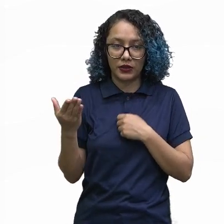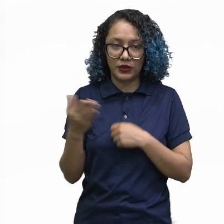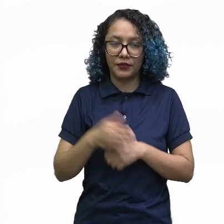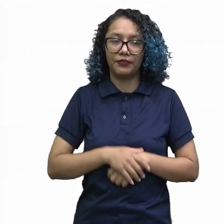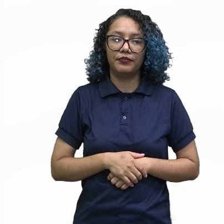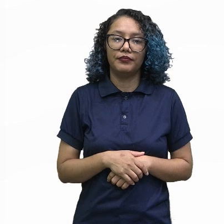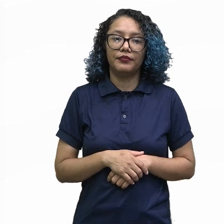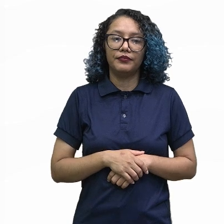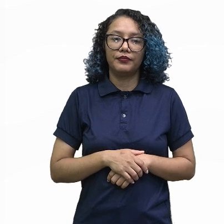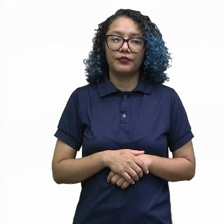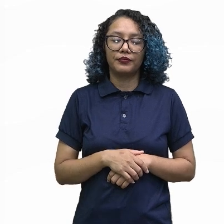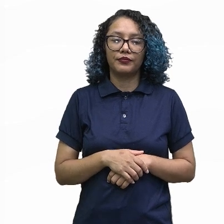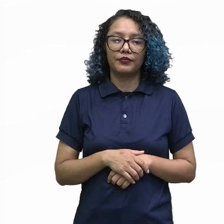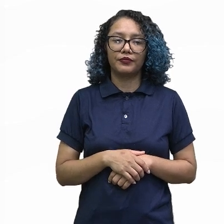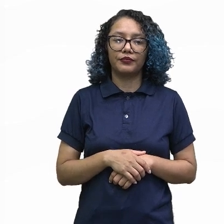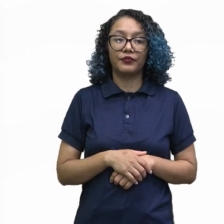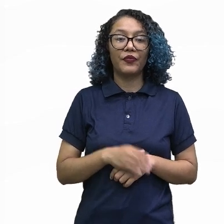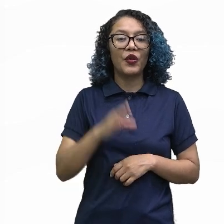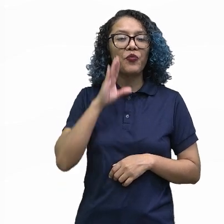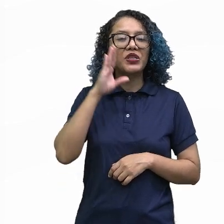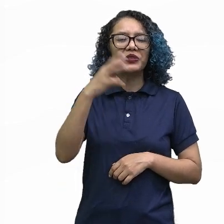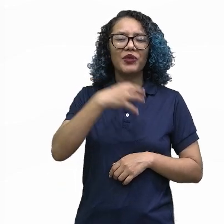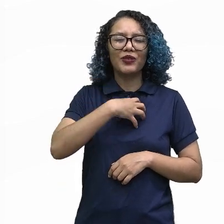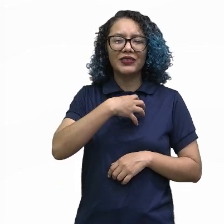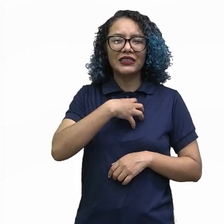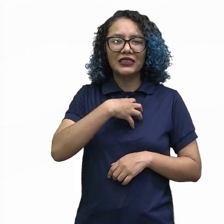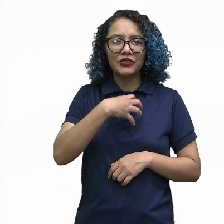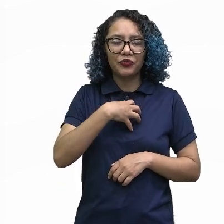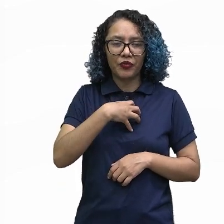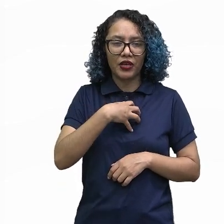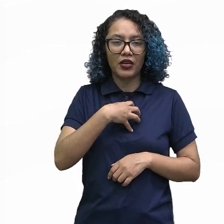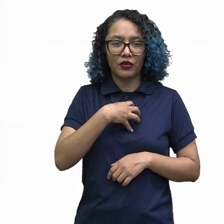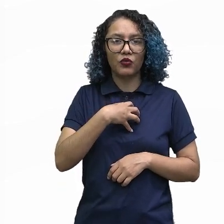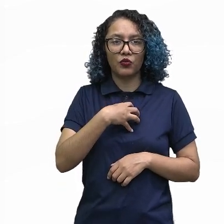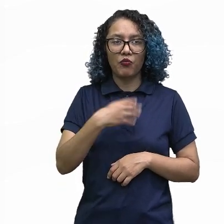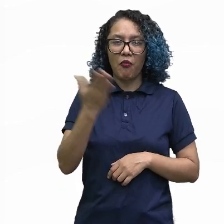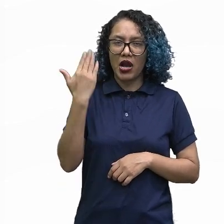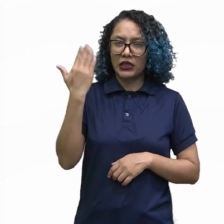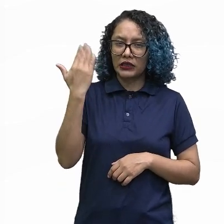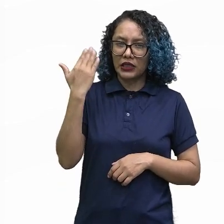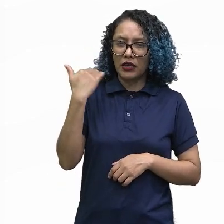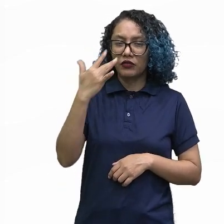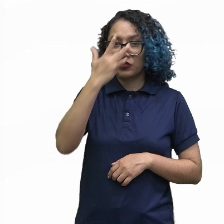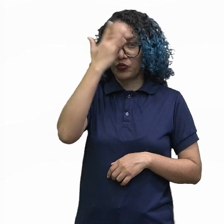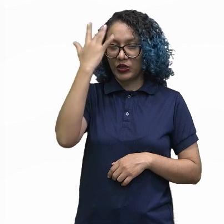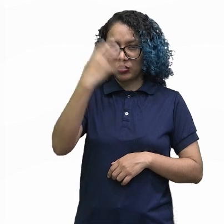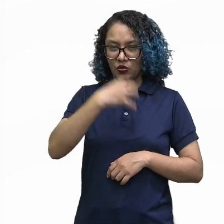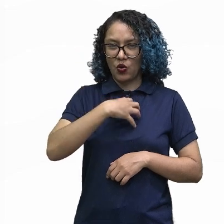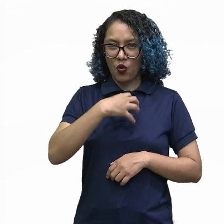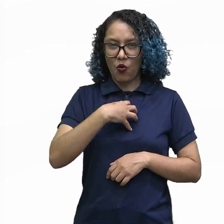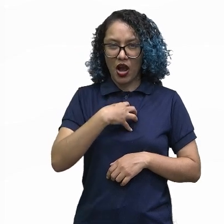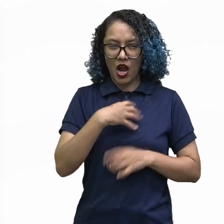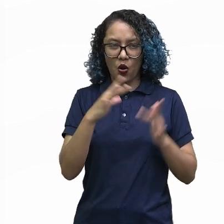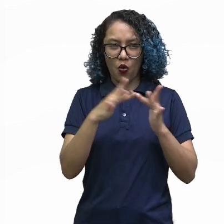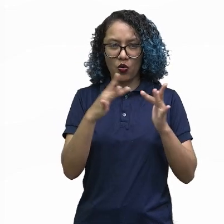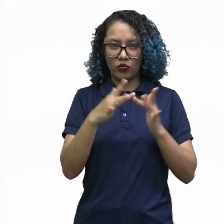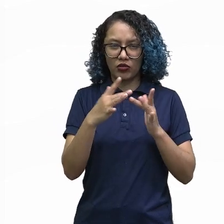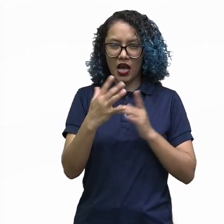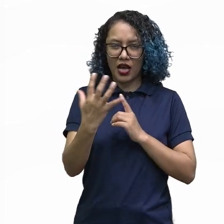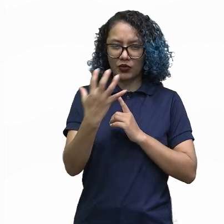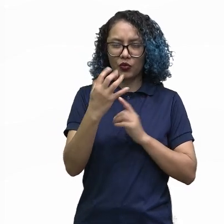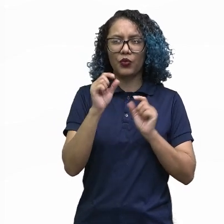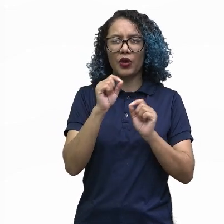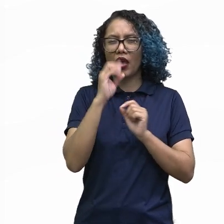a esse césio 137, os principais sintomas observados na época, né, pelas pessoas que entraram em contato foi